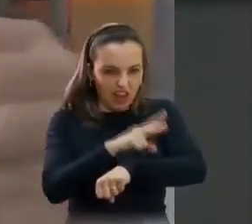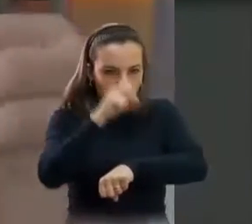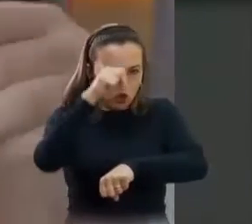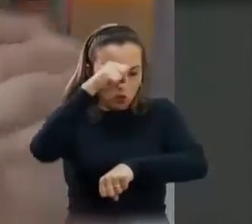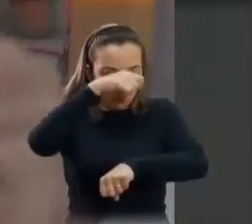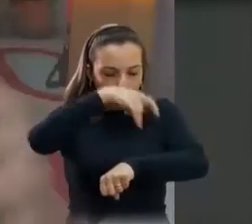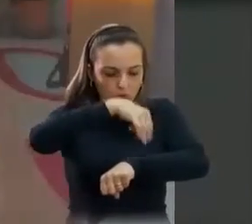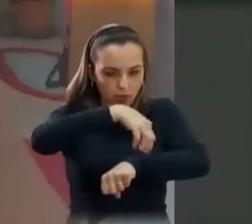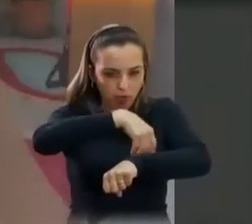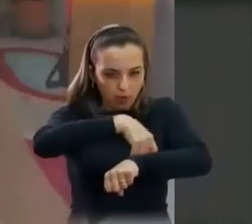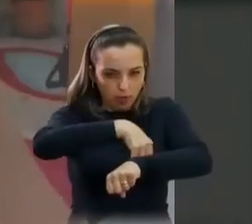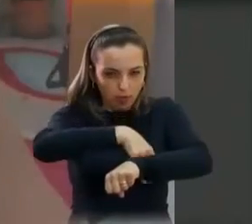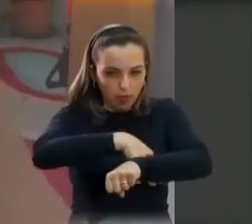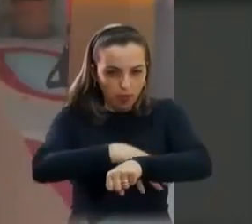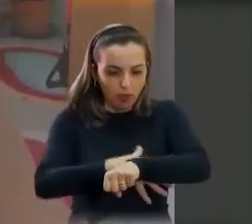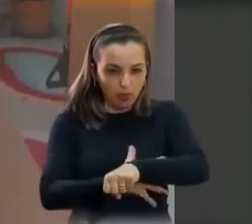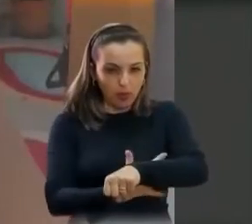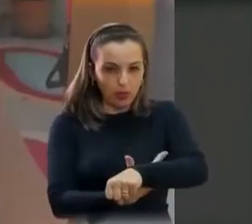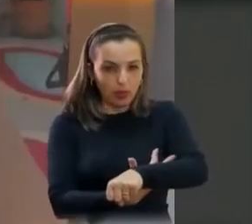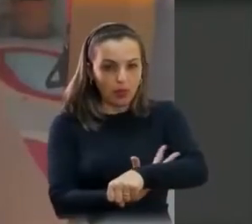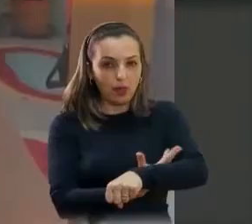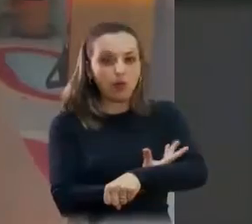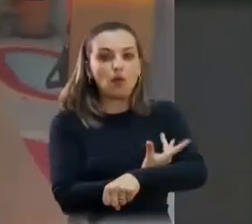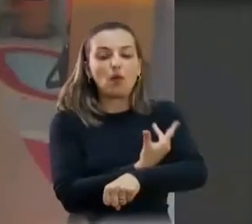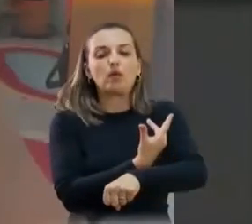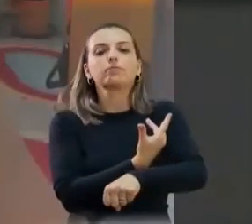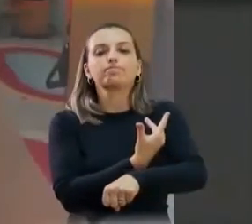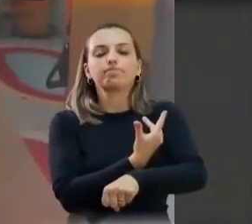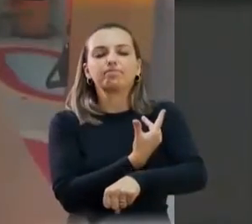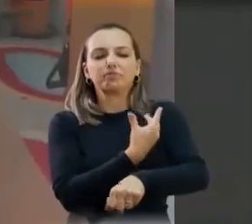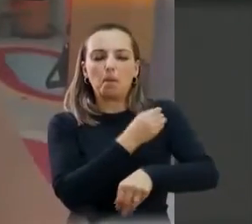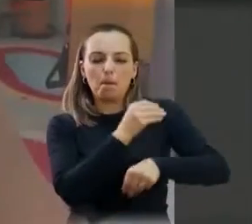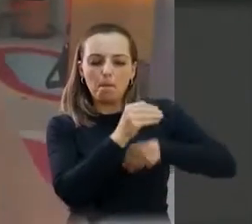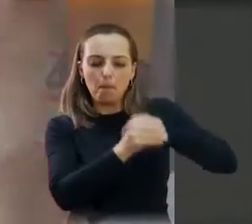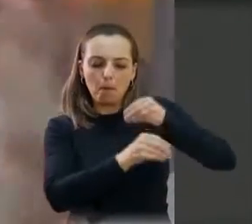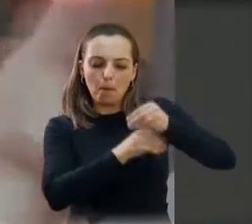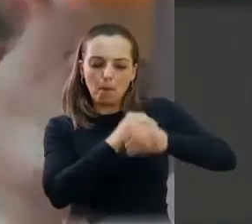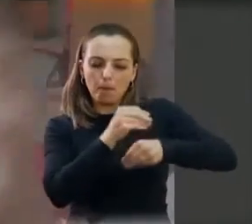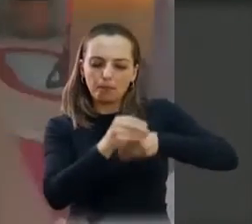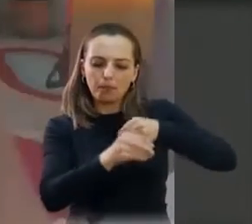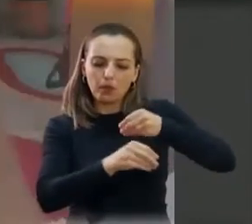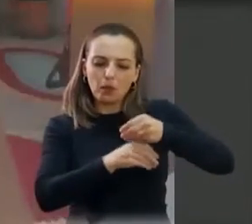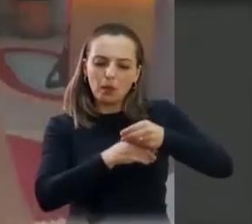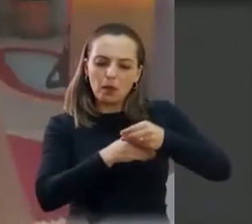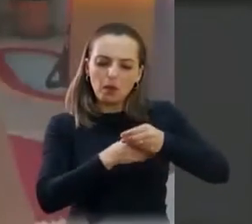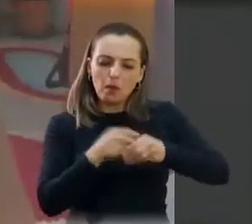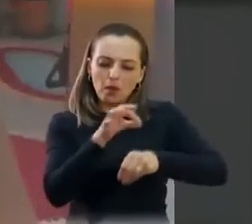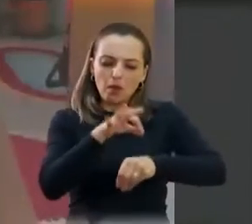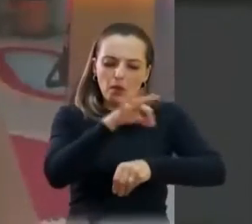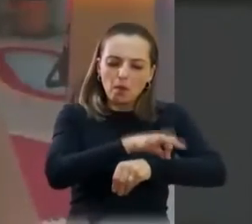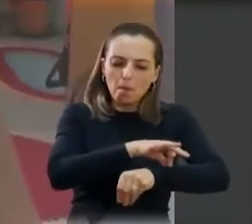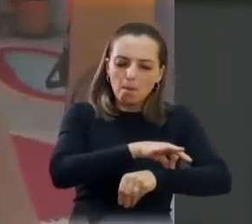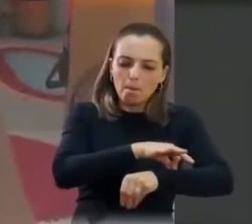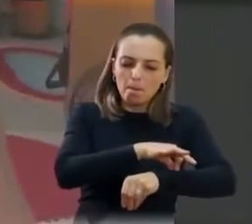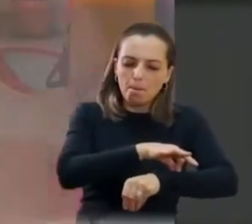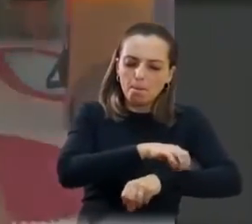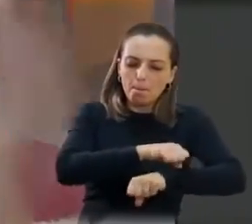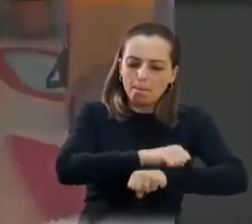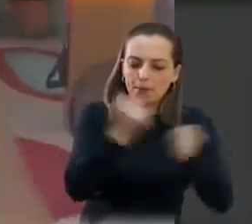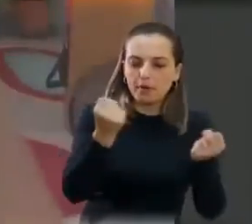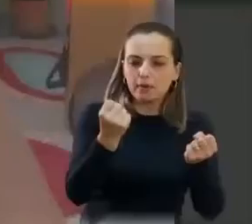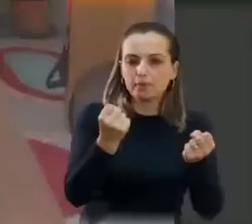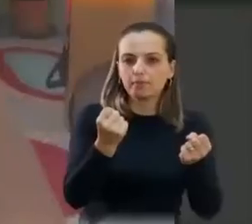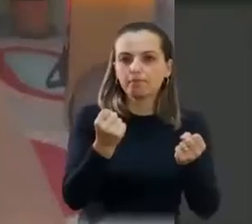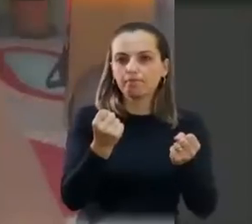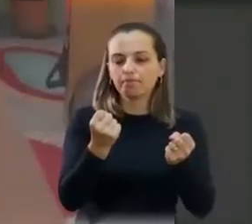indo parte dela também, junto com aquele veneno, e ela acaba morrendo instantes depois. Para